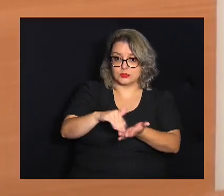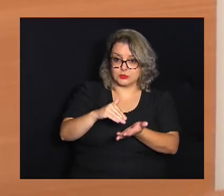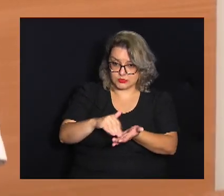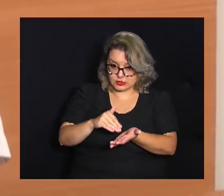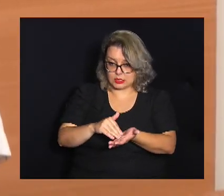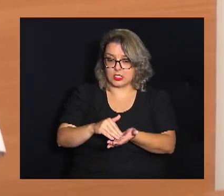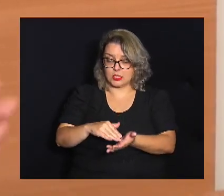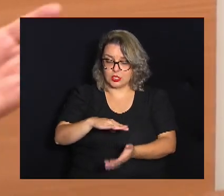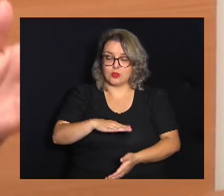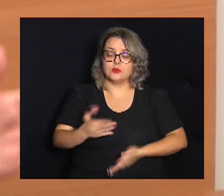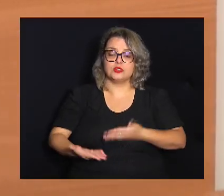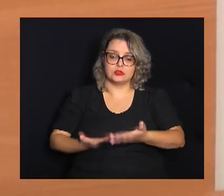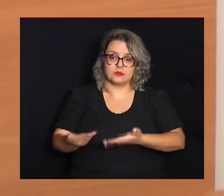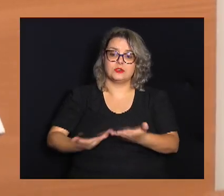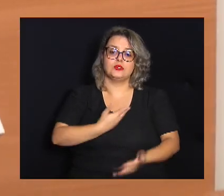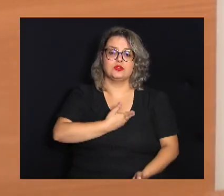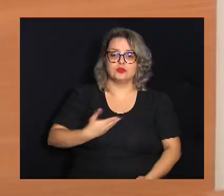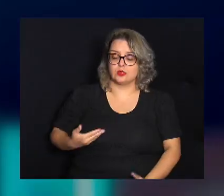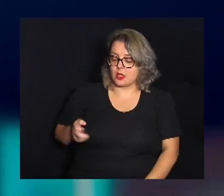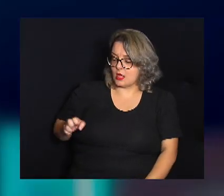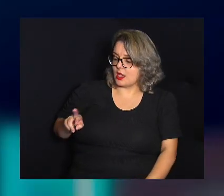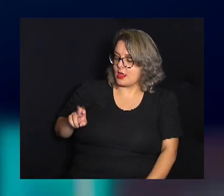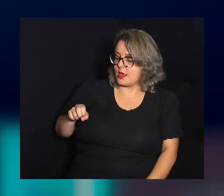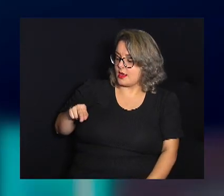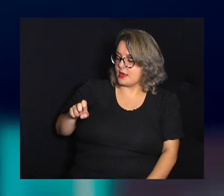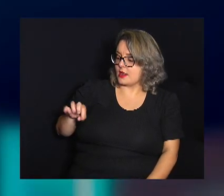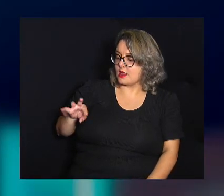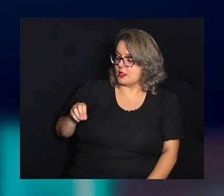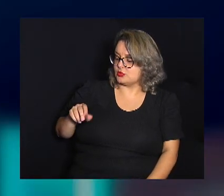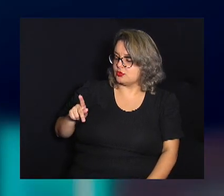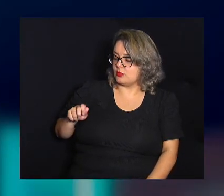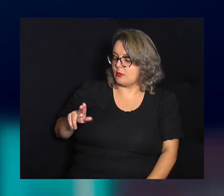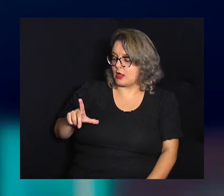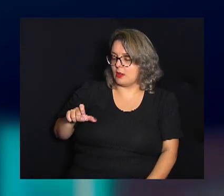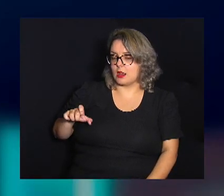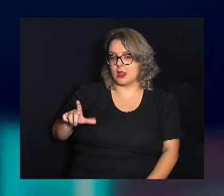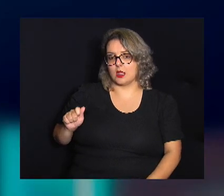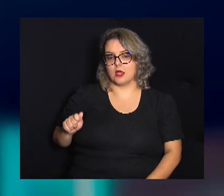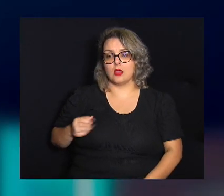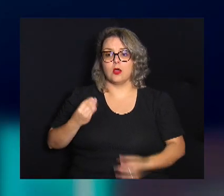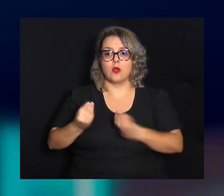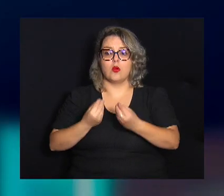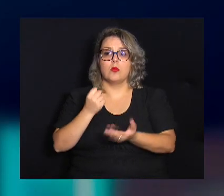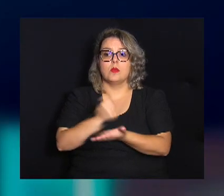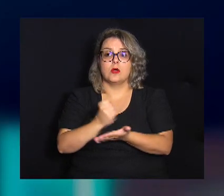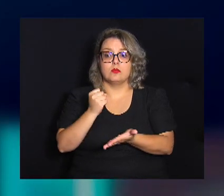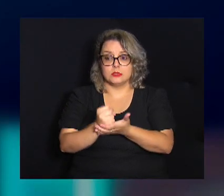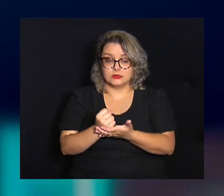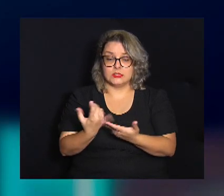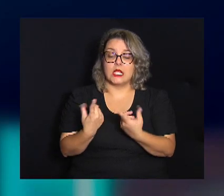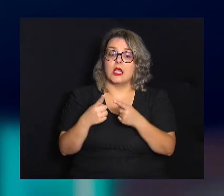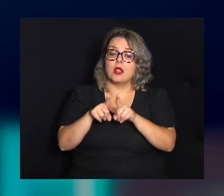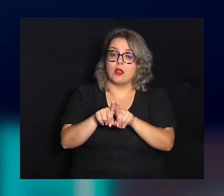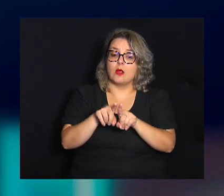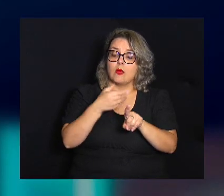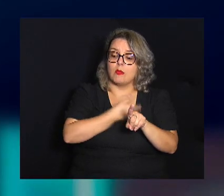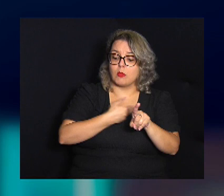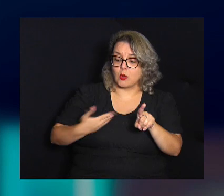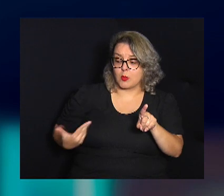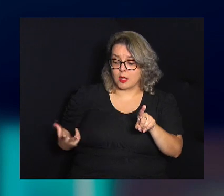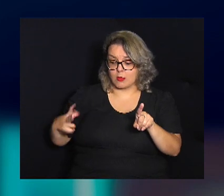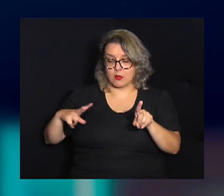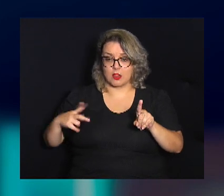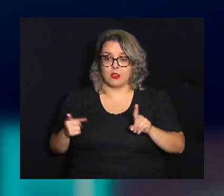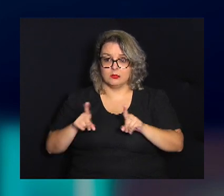de Serviços Públicos, Ernesto Paulela, sobre como surgiu o contrato e a parceria público-privada